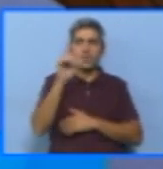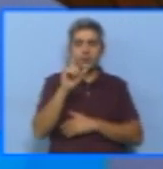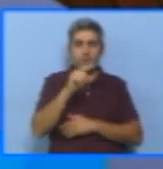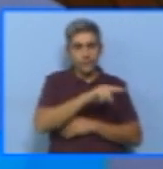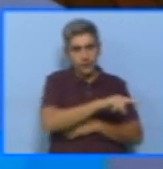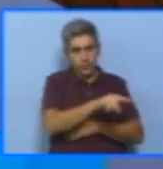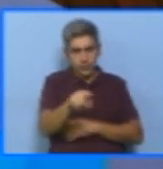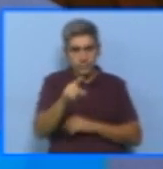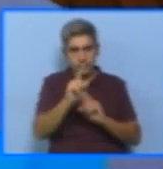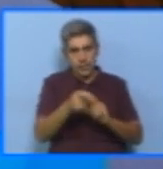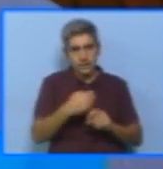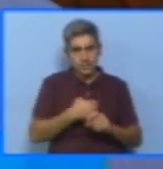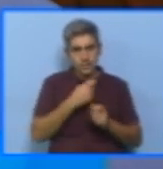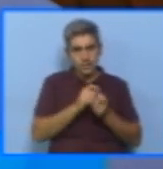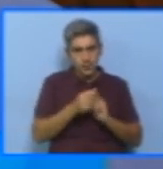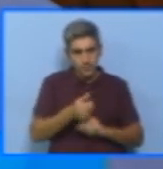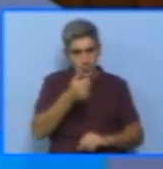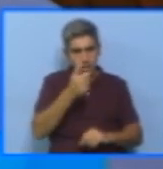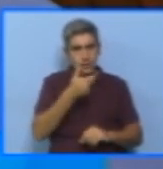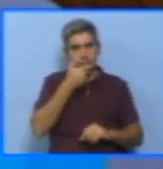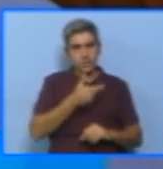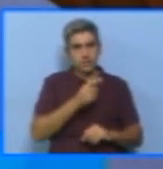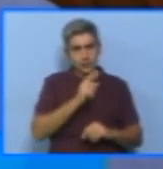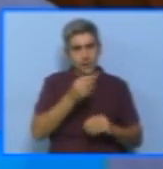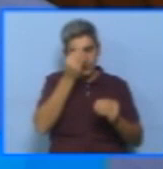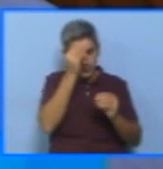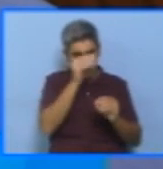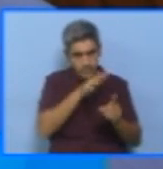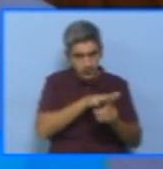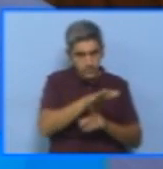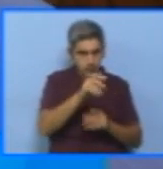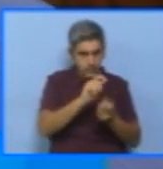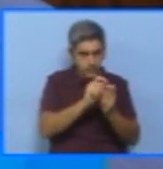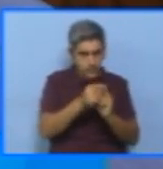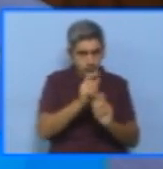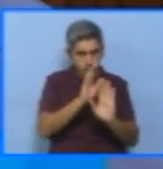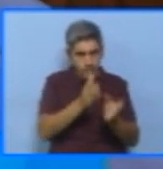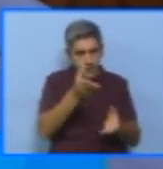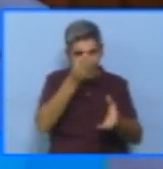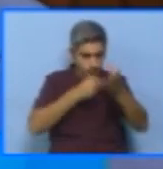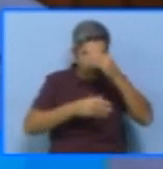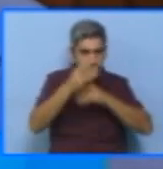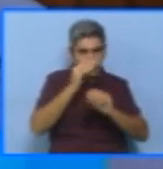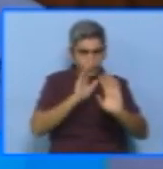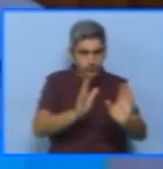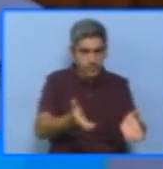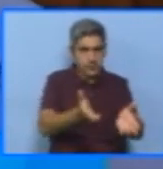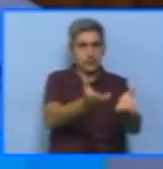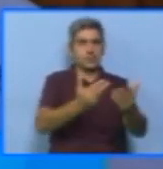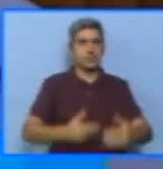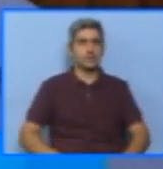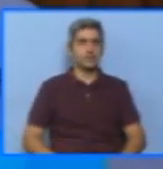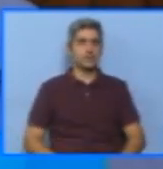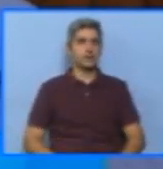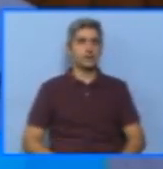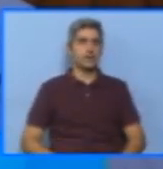tendes de começar a sentir melhor. A própria experiência deve-vos ter ensinado, tendes de aprender. E,